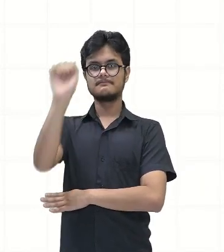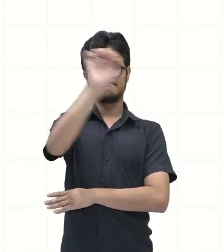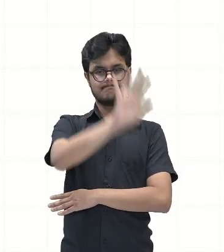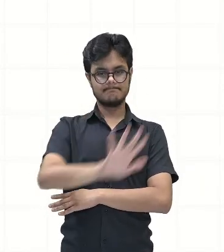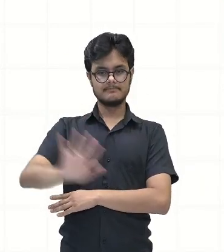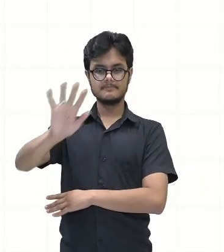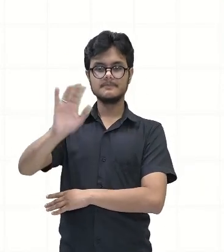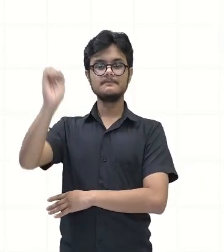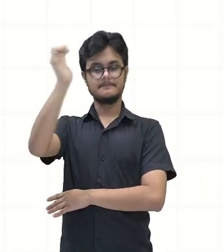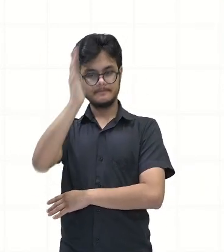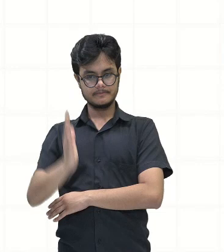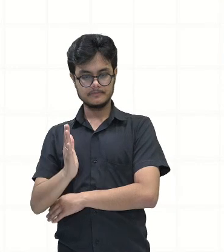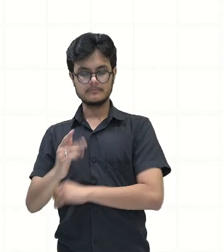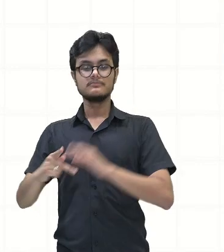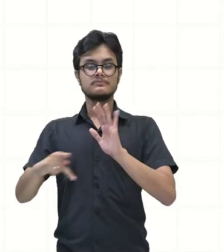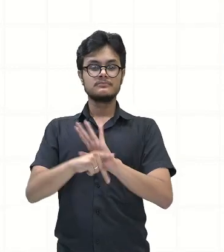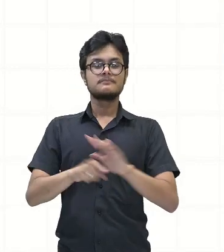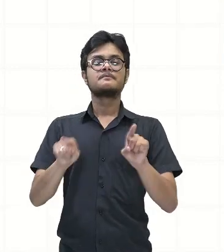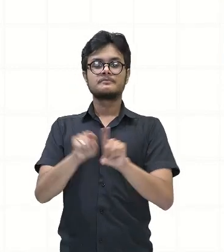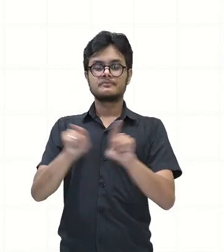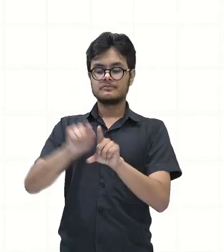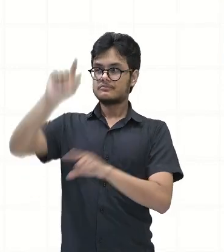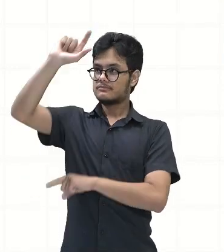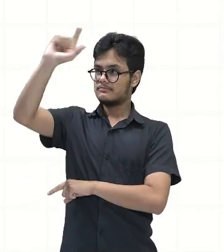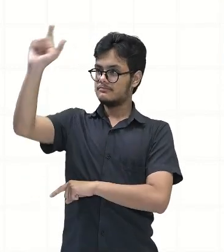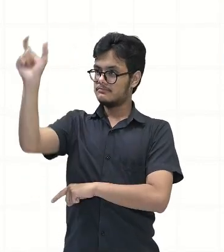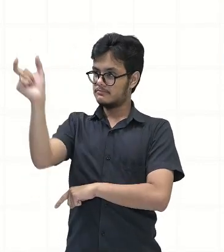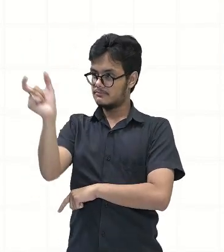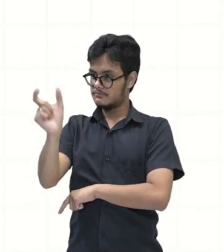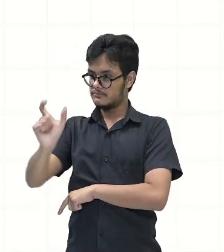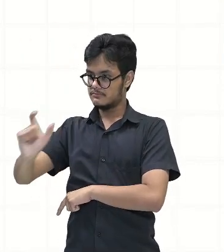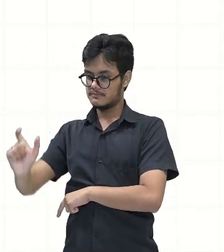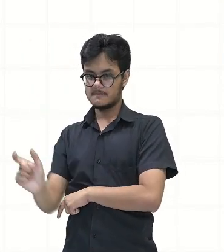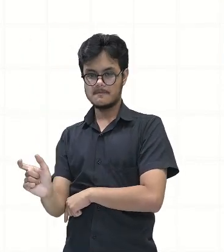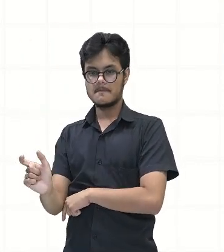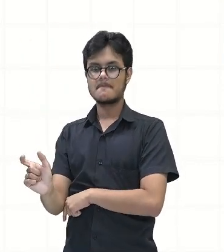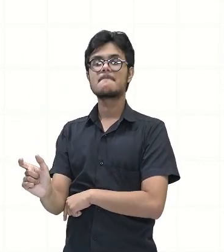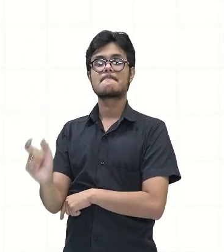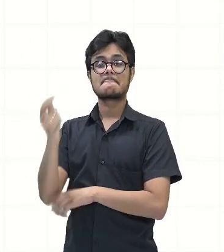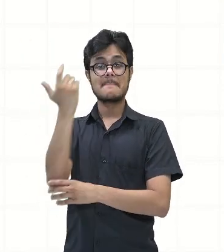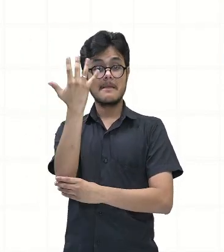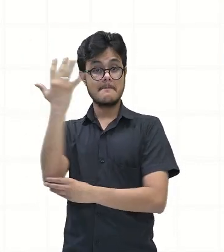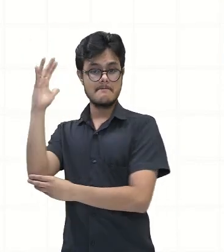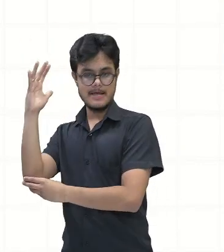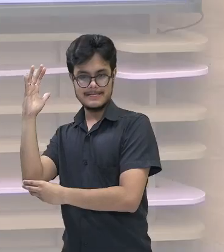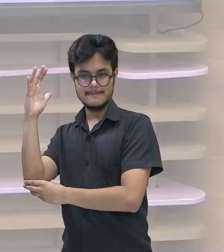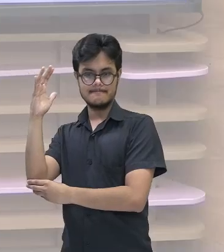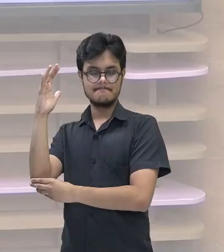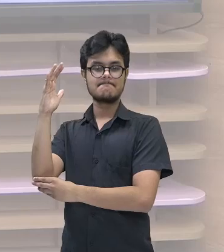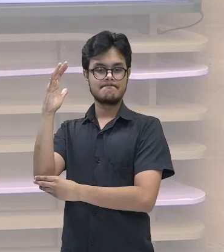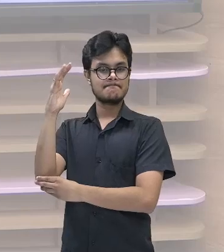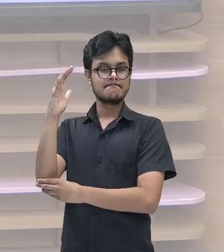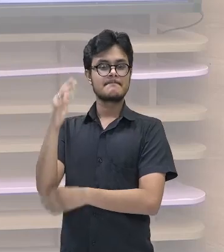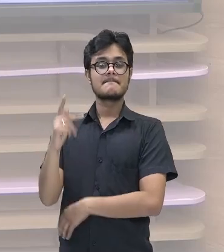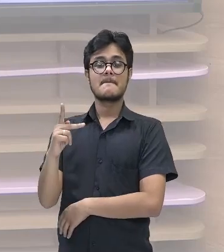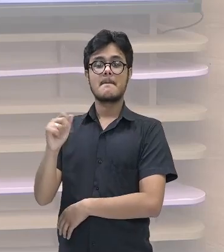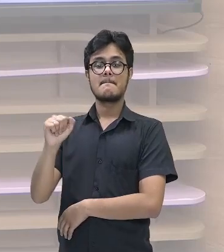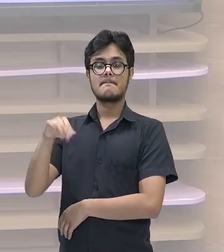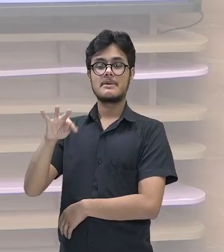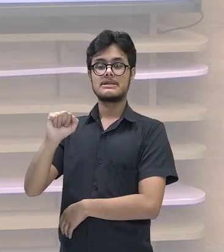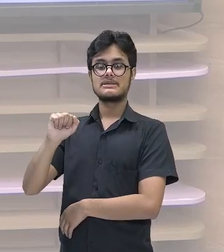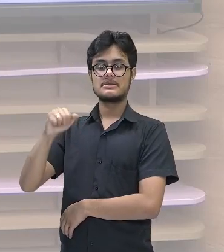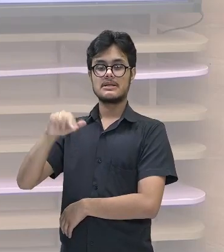brasileiro, além da vegetação litorânea aí, que nós temos a formação das restingas e